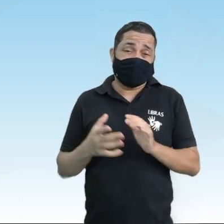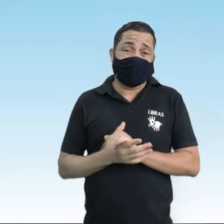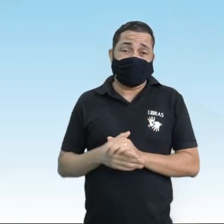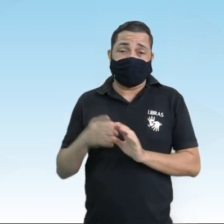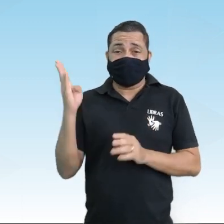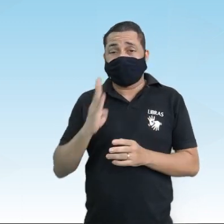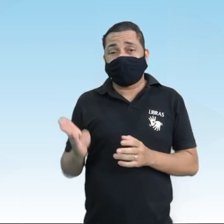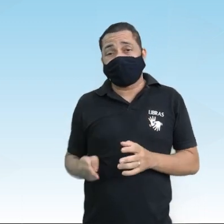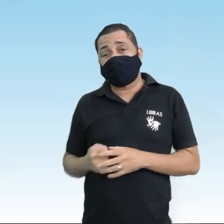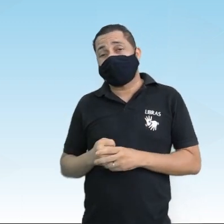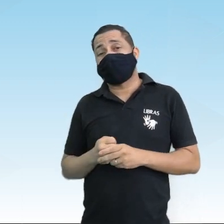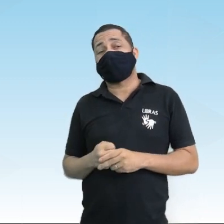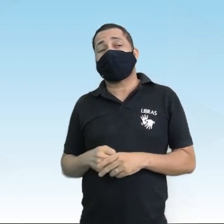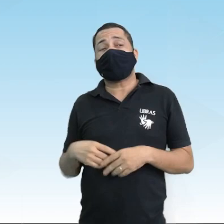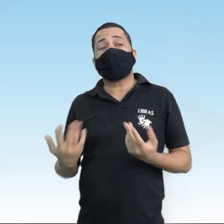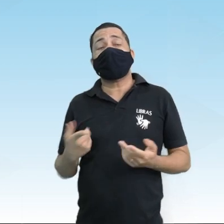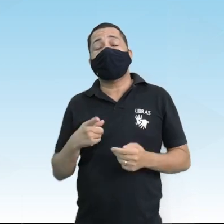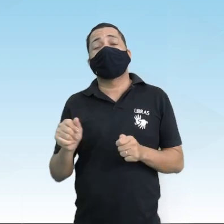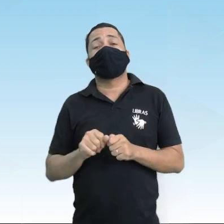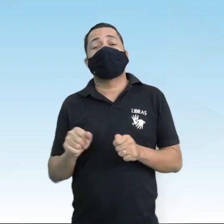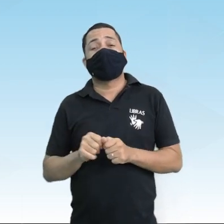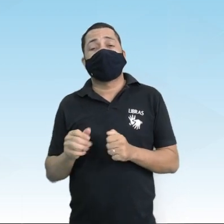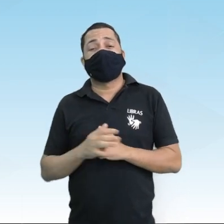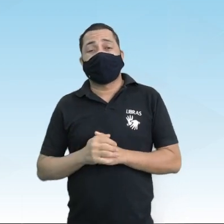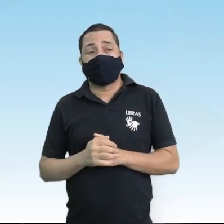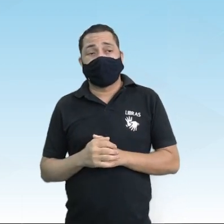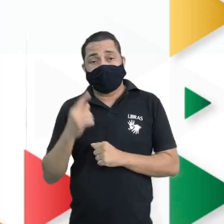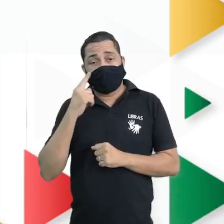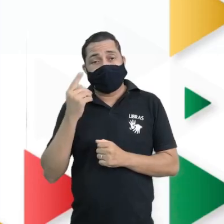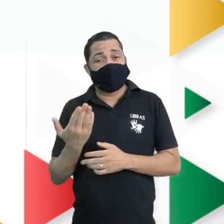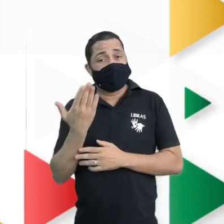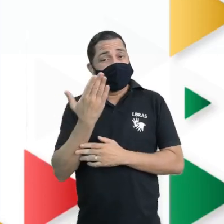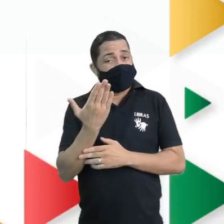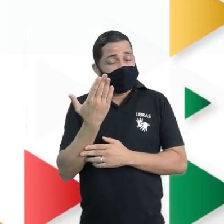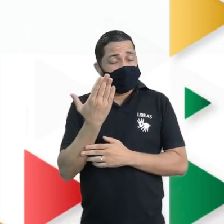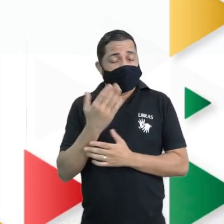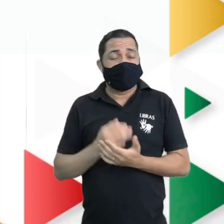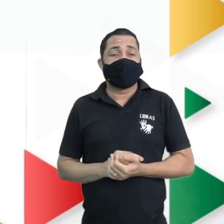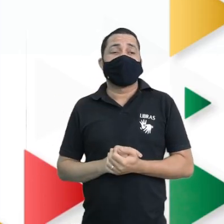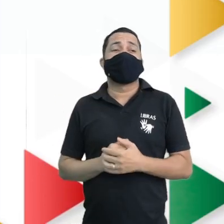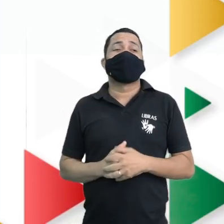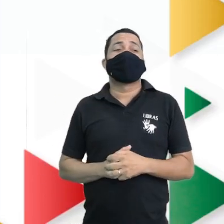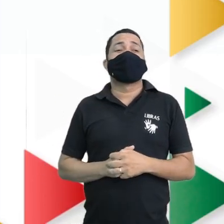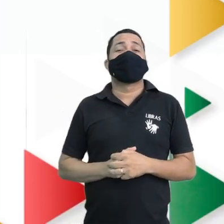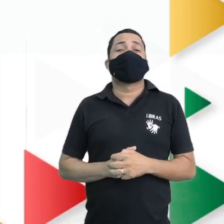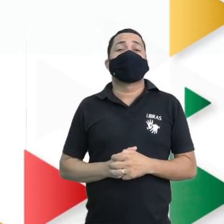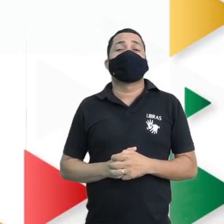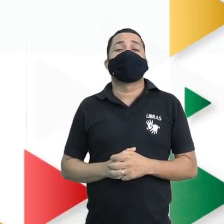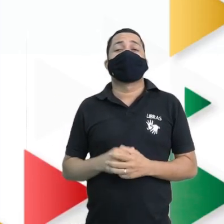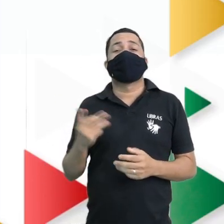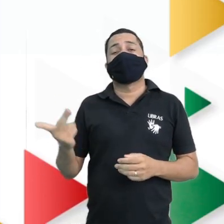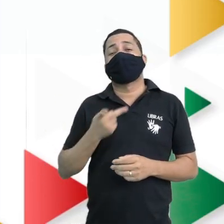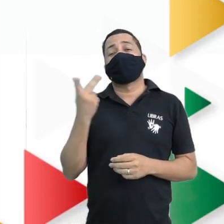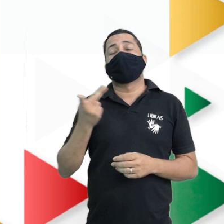para cá para ver o que Dom Pedro vai fazer. Aí a gente tem na tela de vocês, diz aqui,